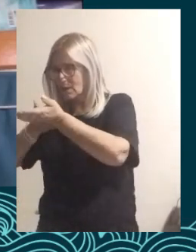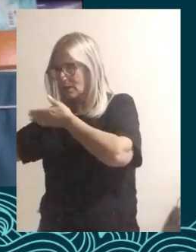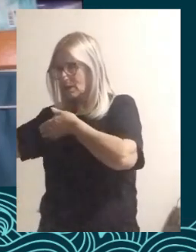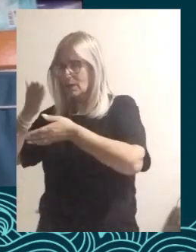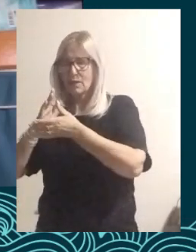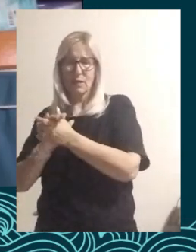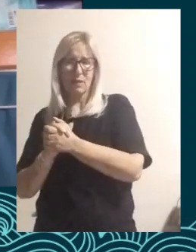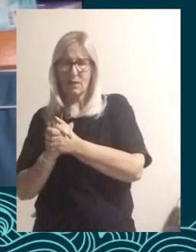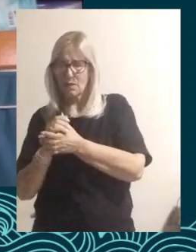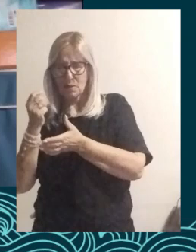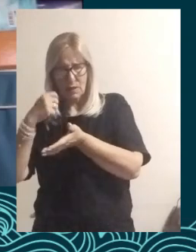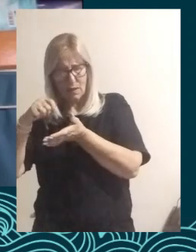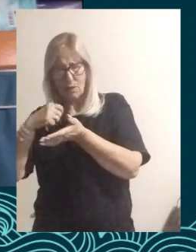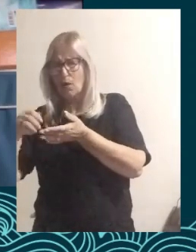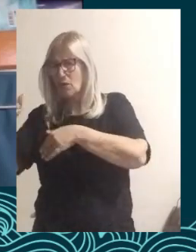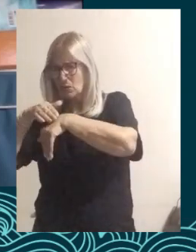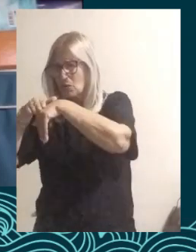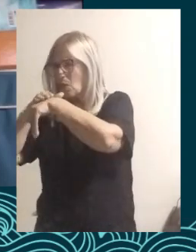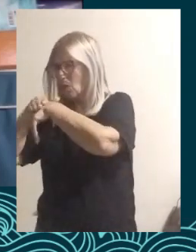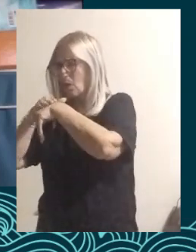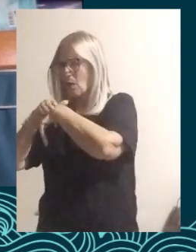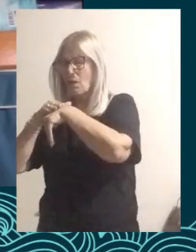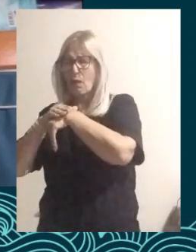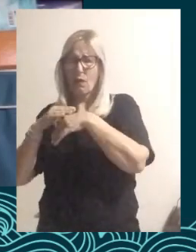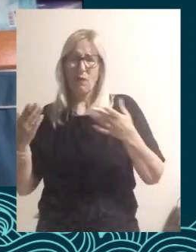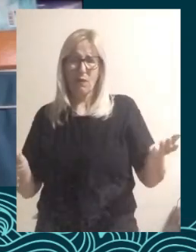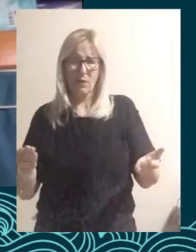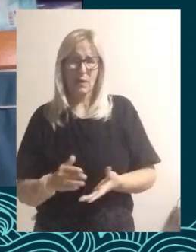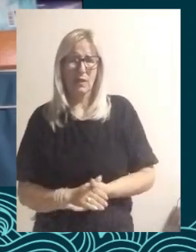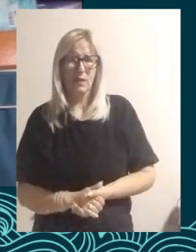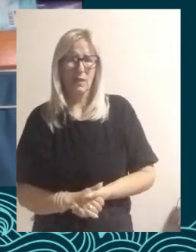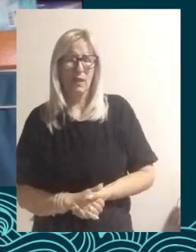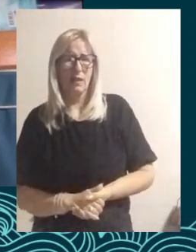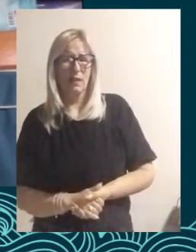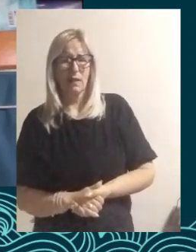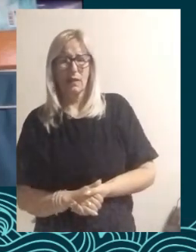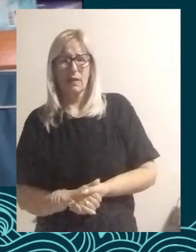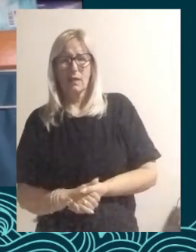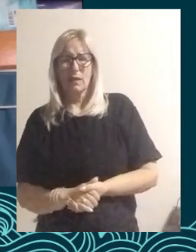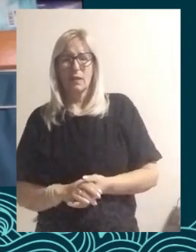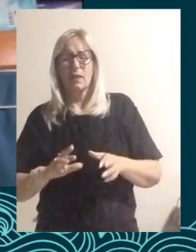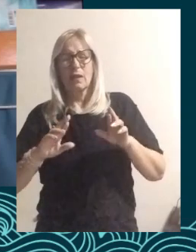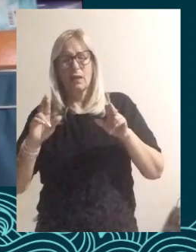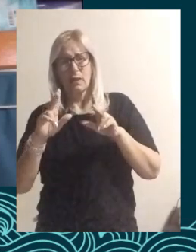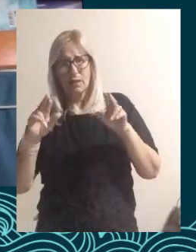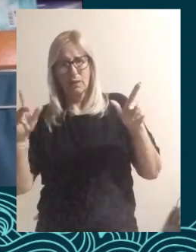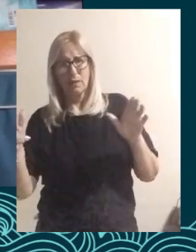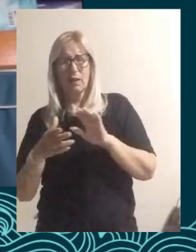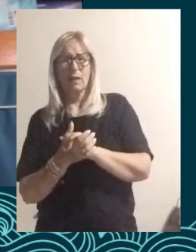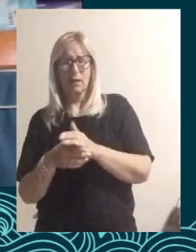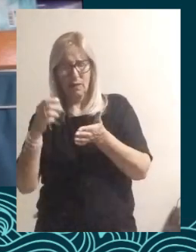Pode ser também oral esse diário, não precisa ser, eu não acho que precisa ser escrito. Eu acho que o escrito para mim funciona porque eu estou sempre sozinha,